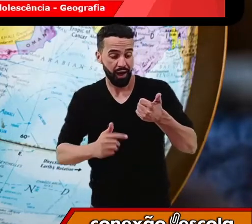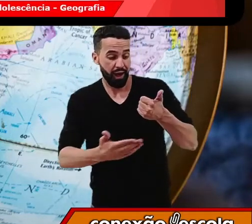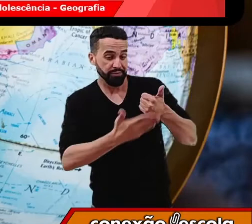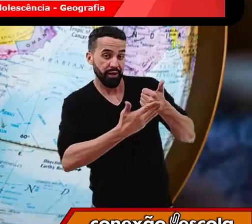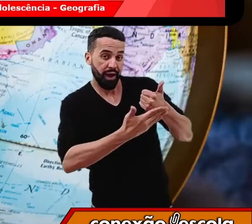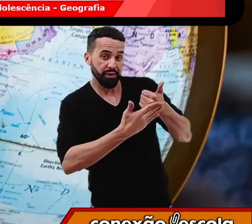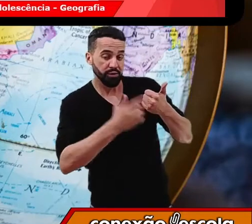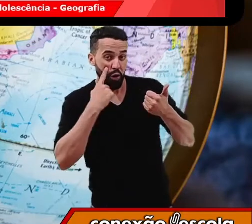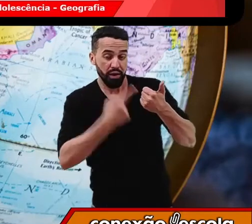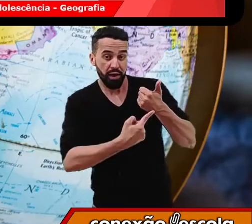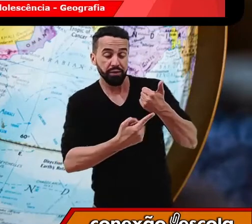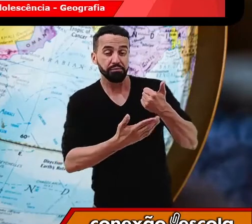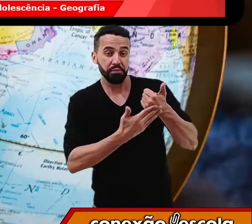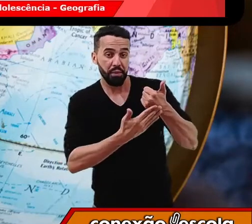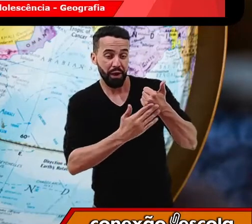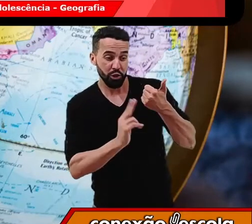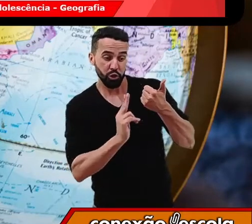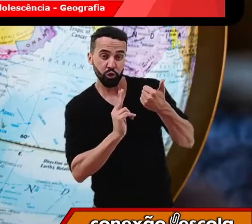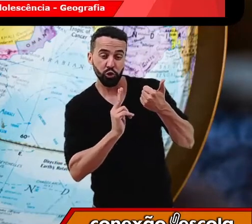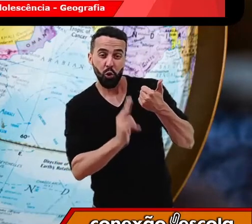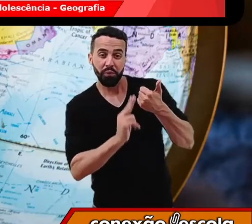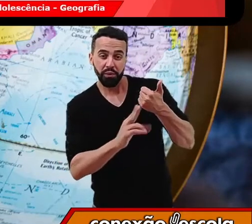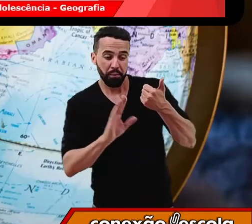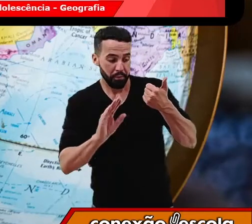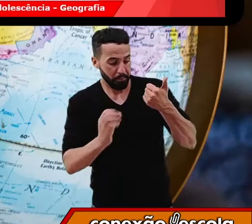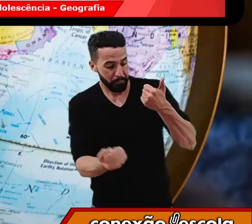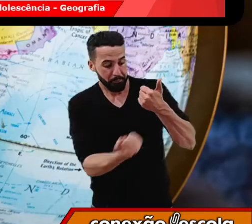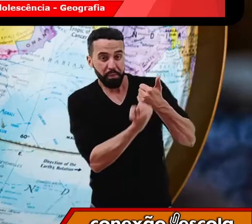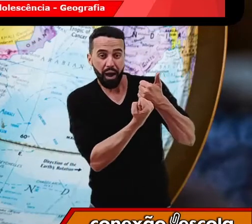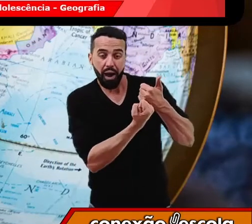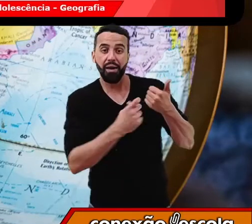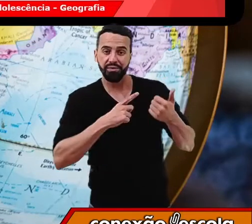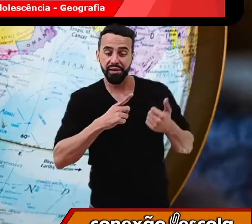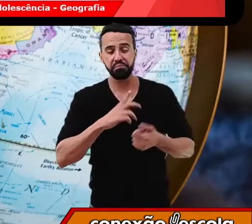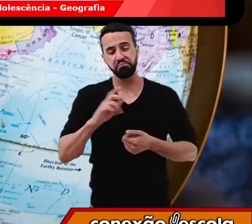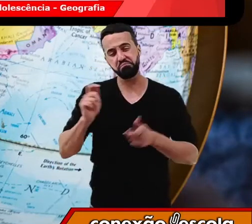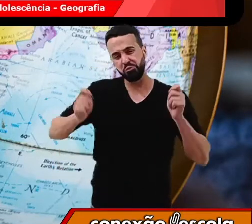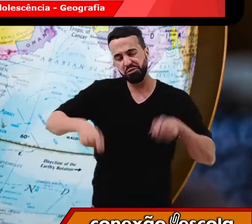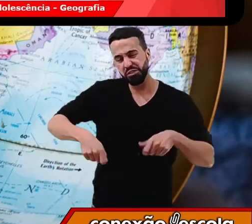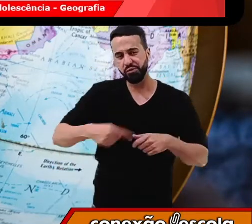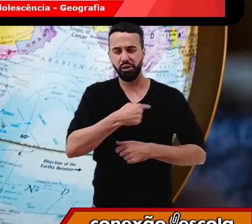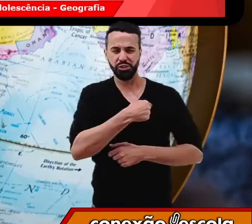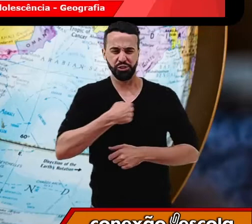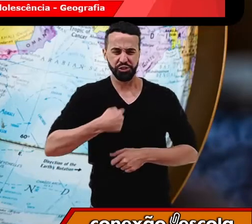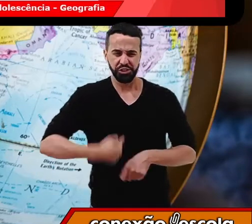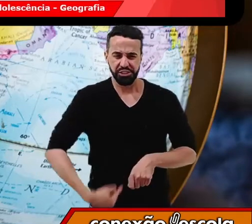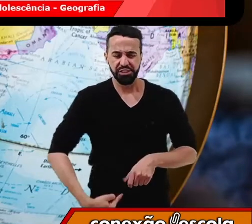um made in, um produzido muito provavelmente na China,